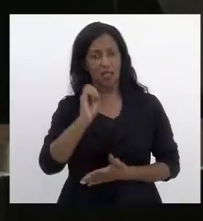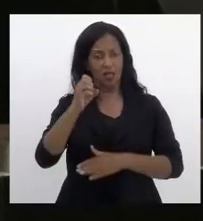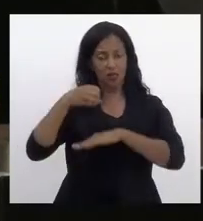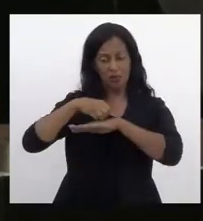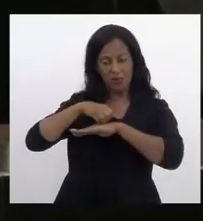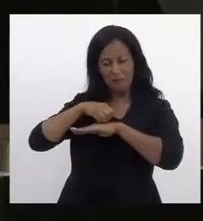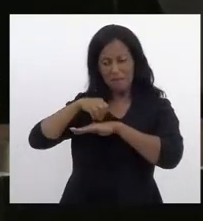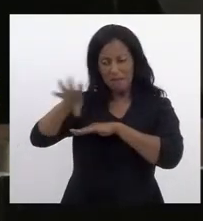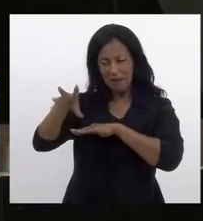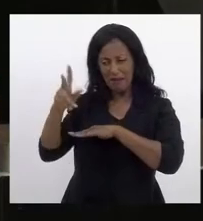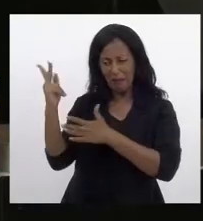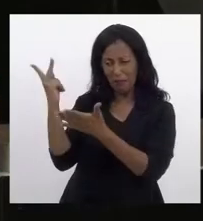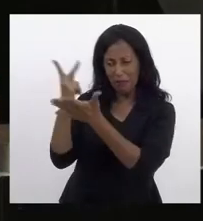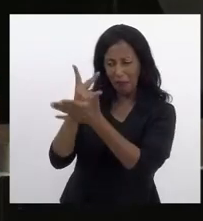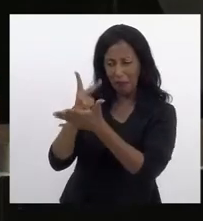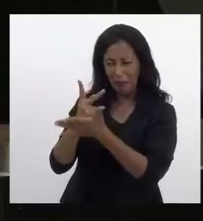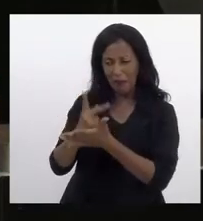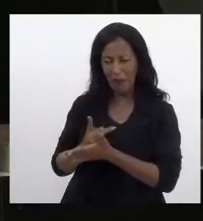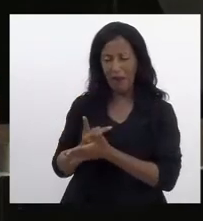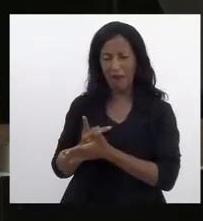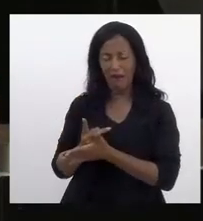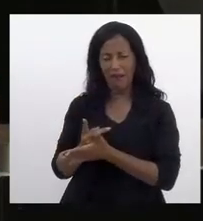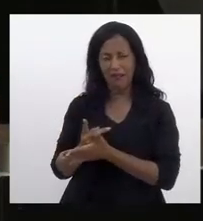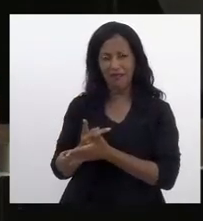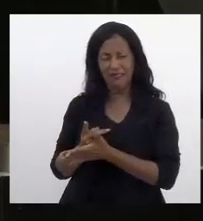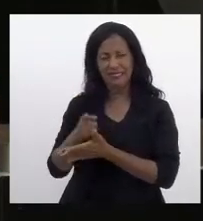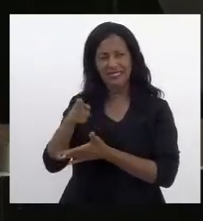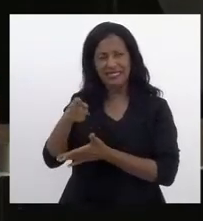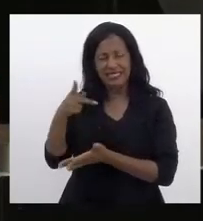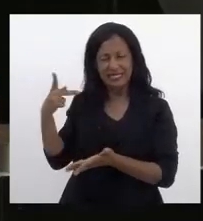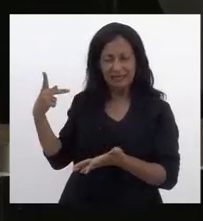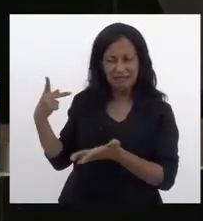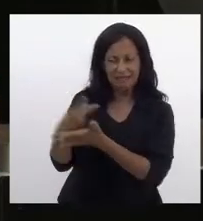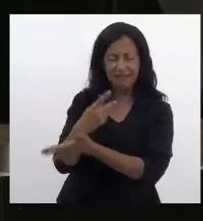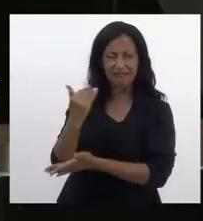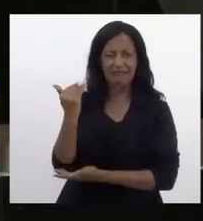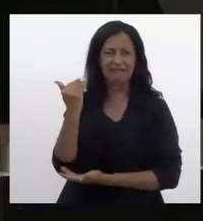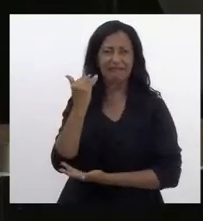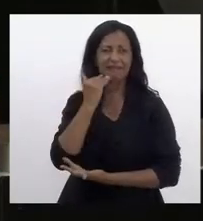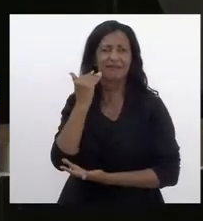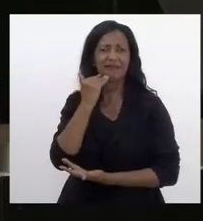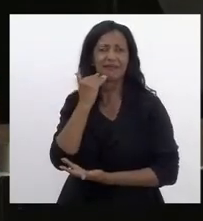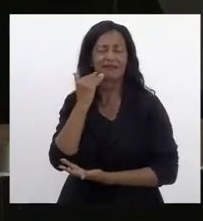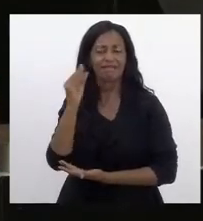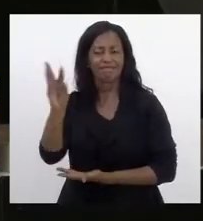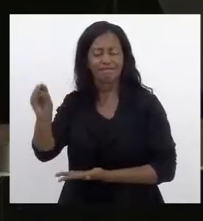algo imperfeito para que essa imperfeição